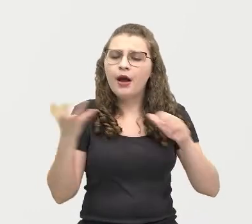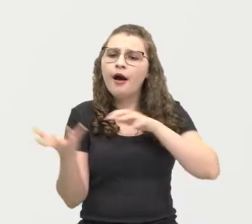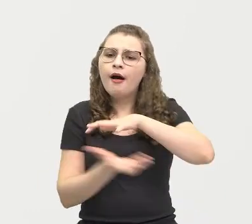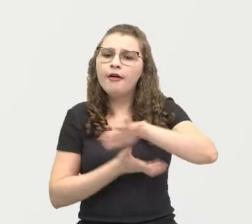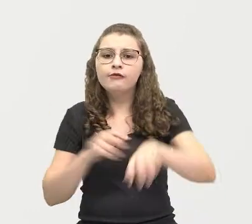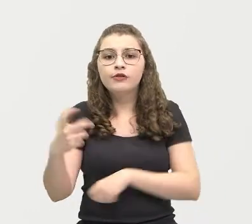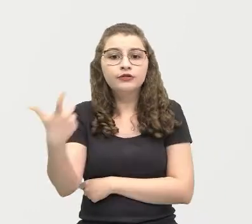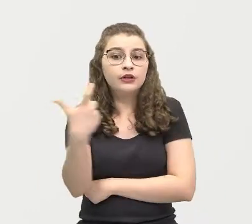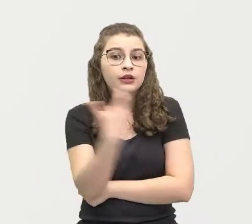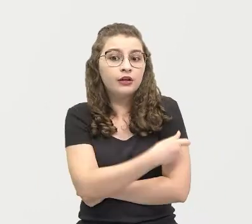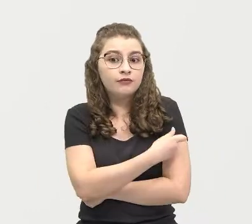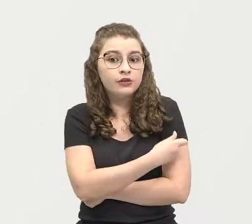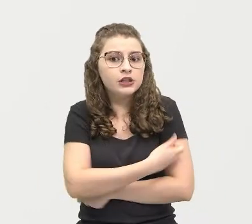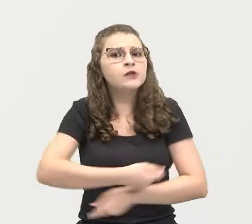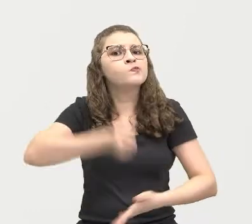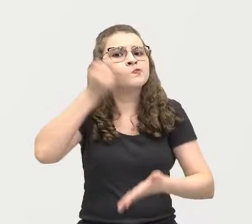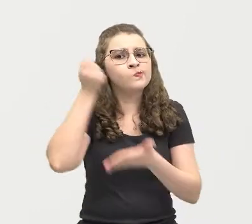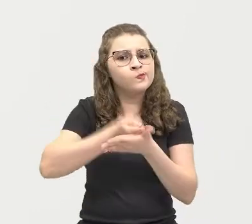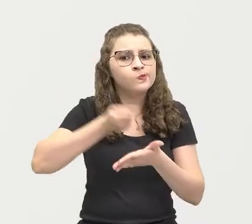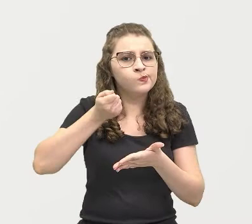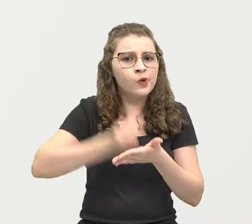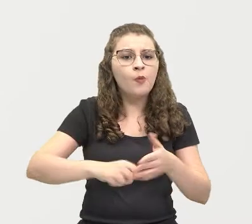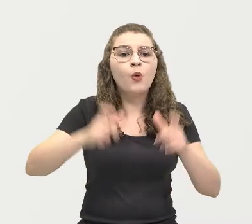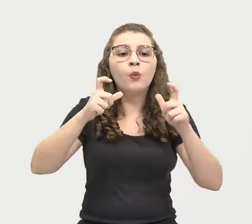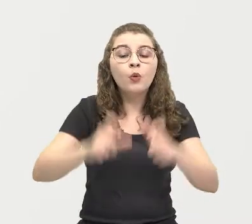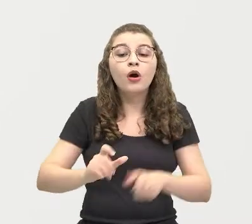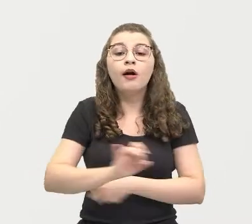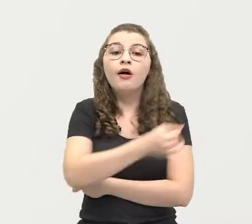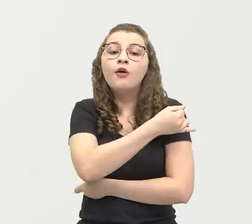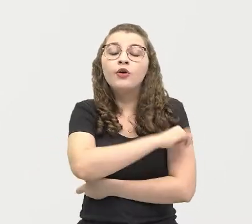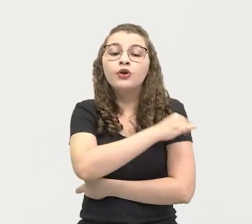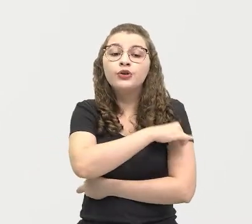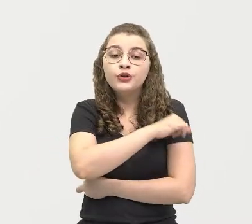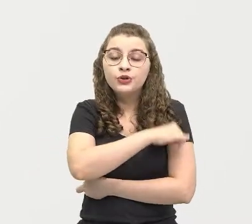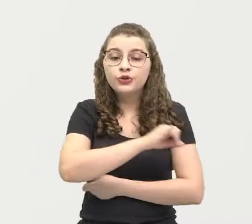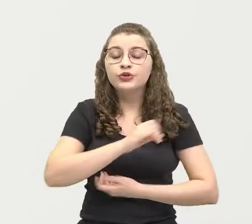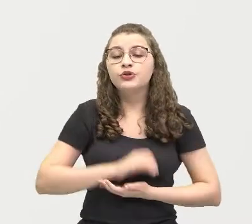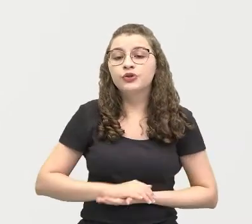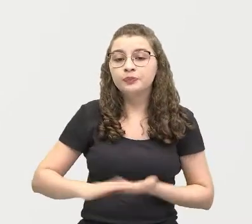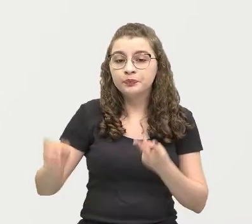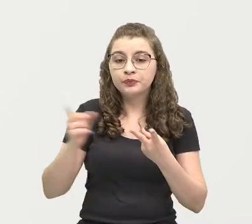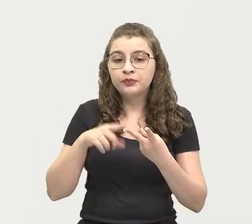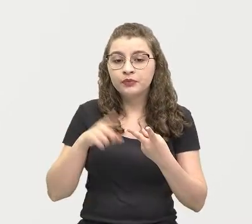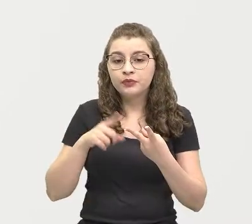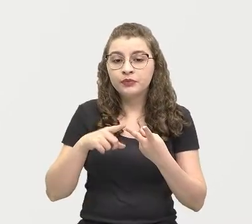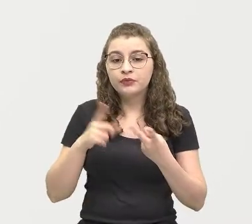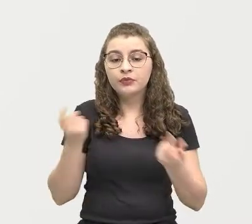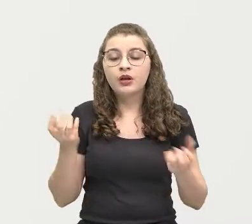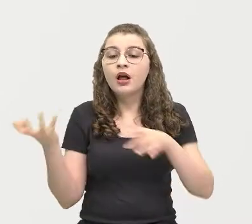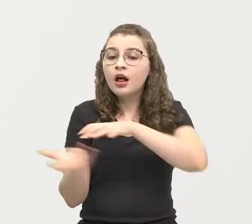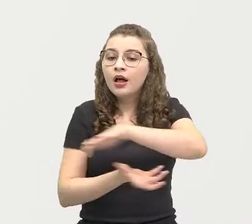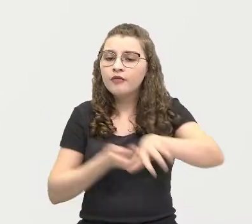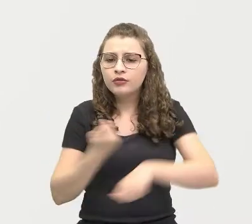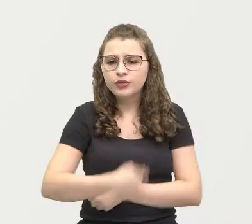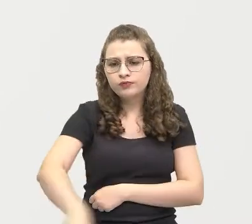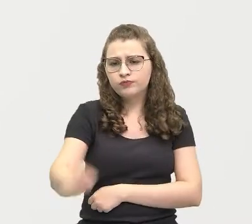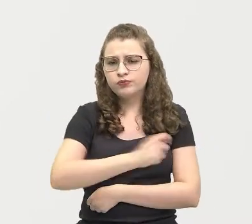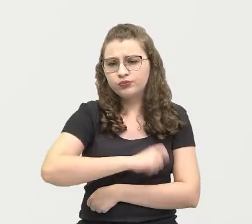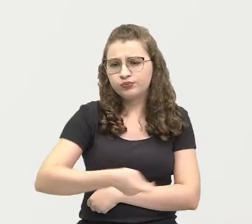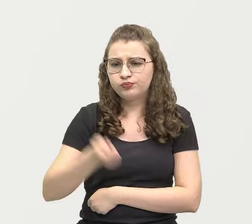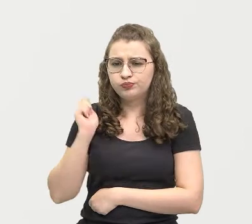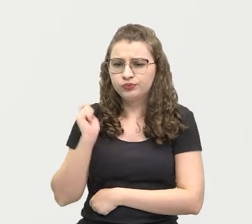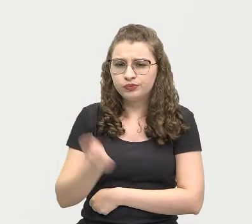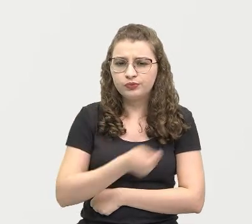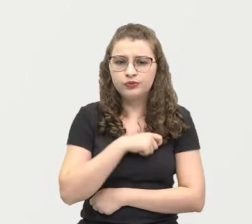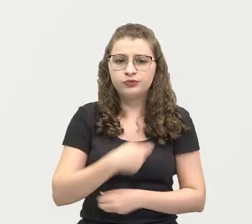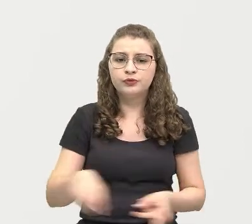já há muito tempo, né? O povo se revoltou contra a vacina obrigatória lá no Rio de Janeiro. Houve também revolta da chibata.